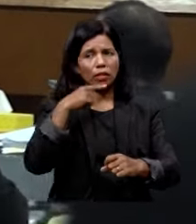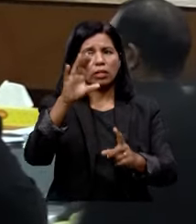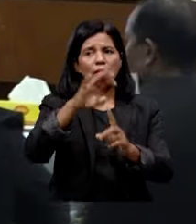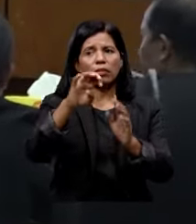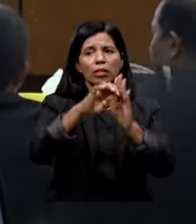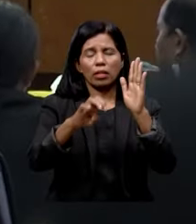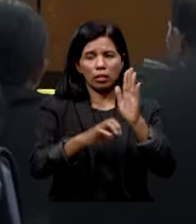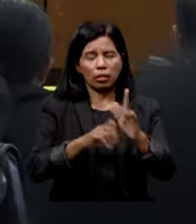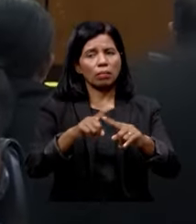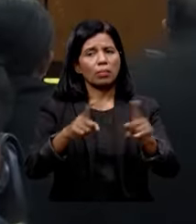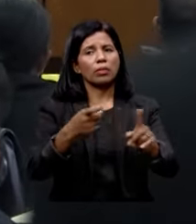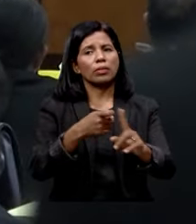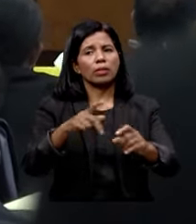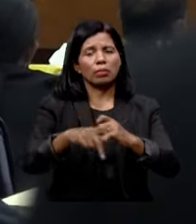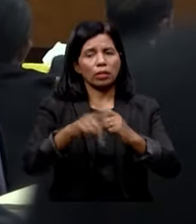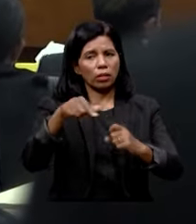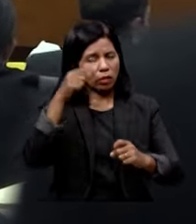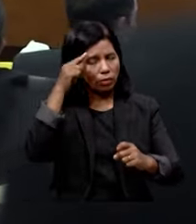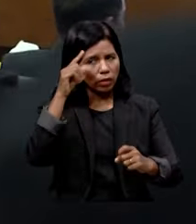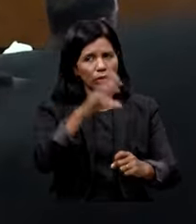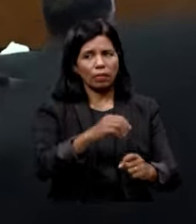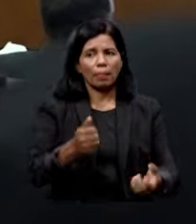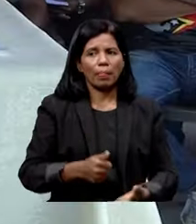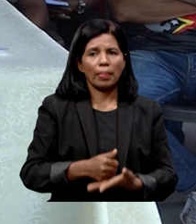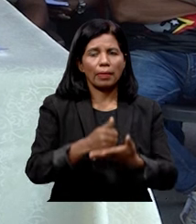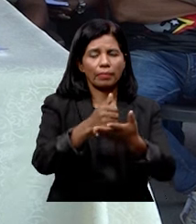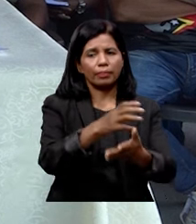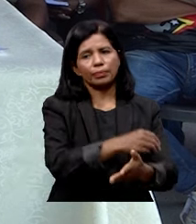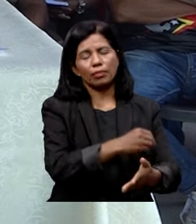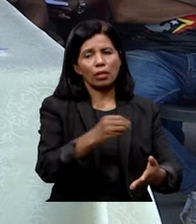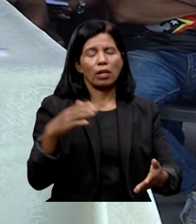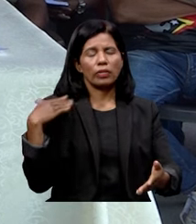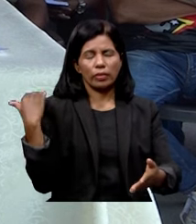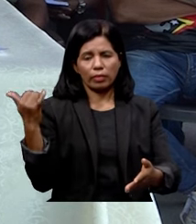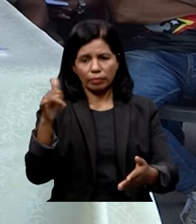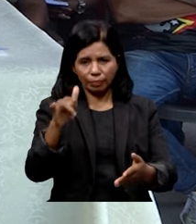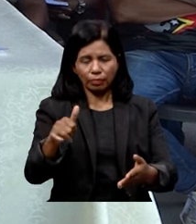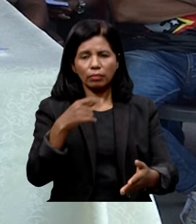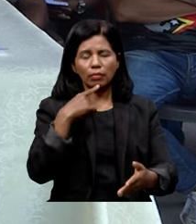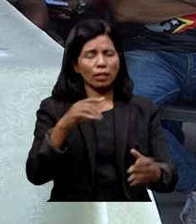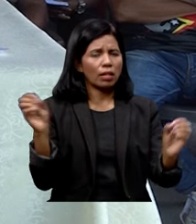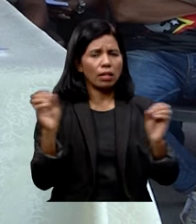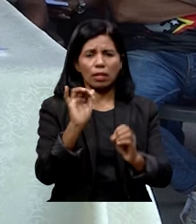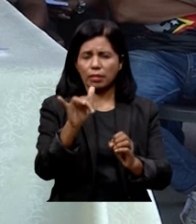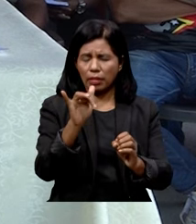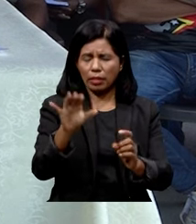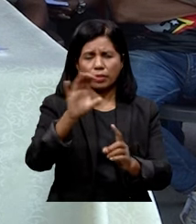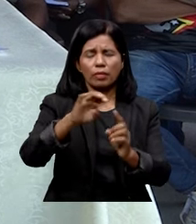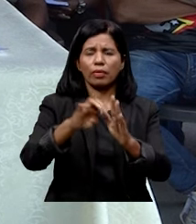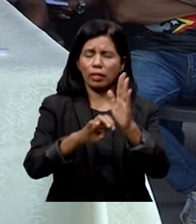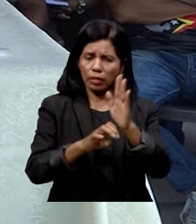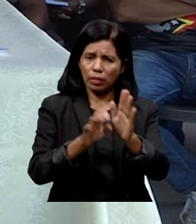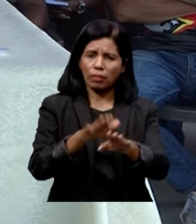Estado, mas bem, o si bancada governo defende. E a sorem selo jovem resistência Sira Mosla aceita a tu se fez Estado